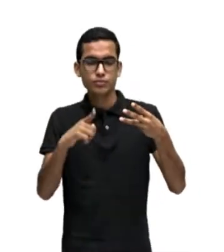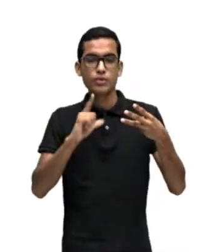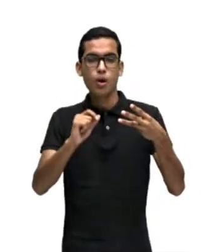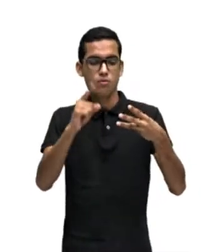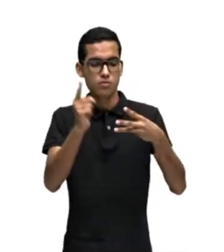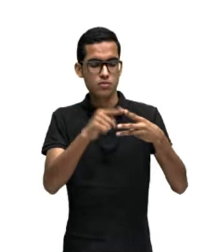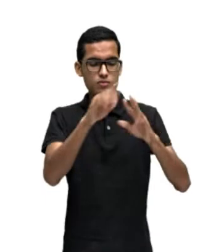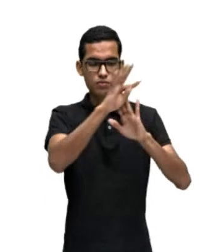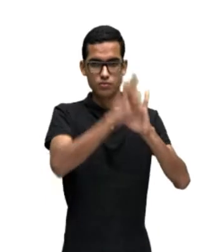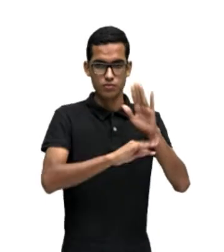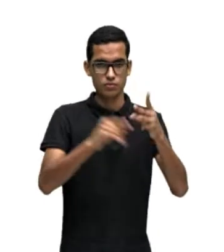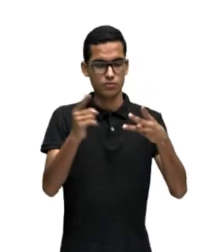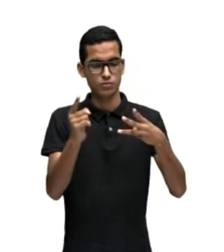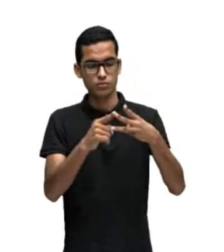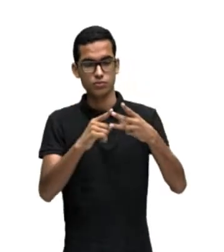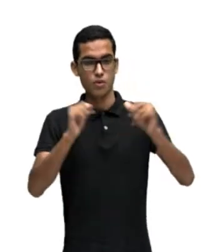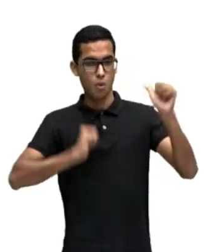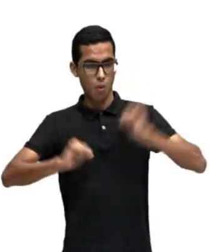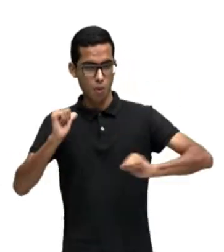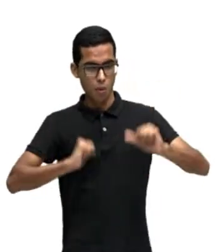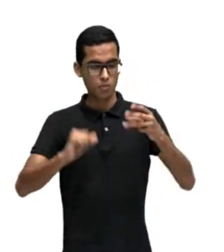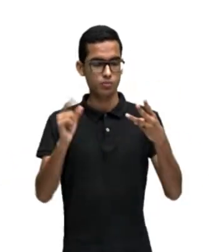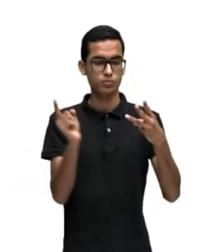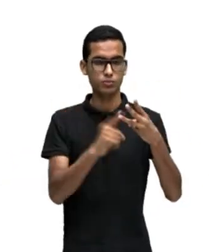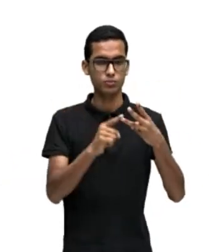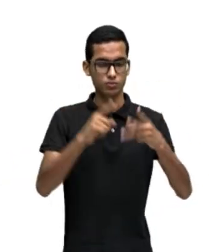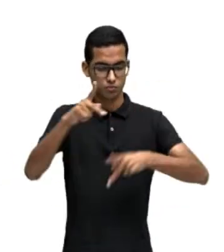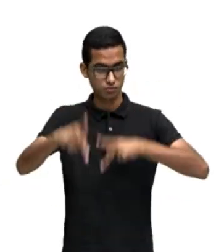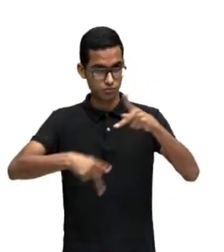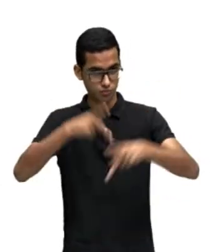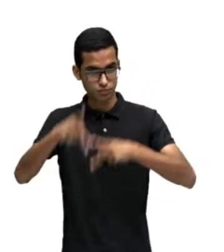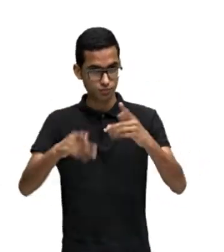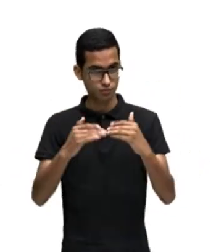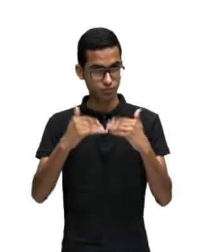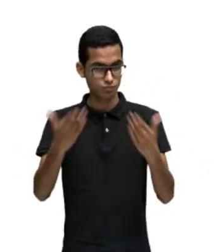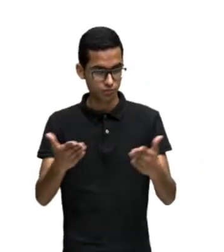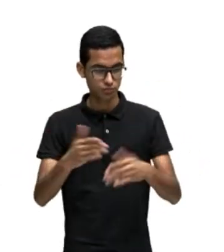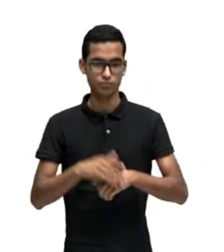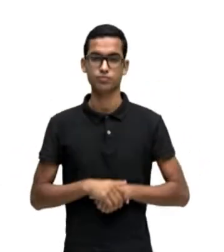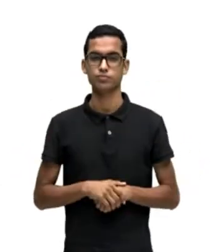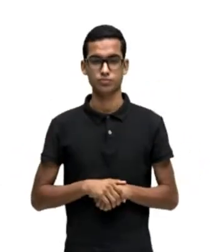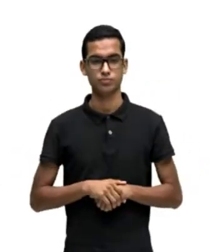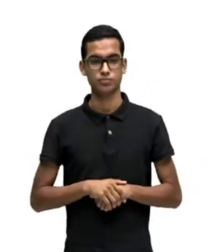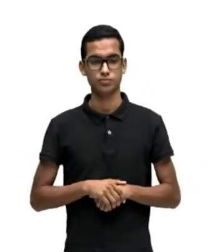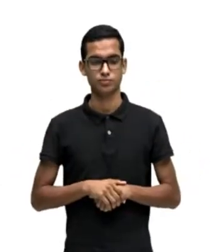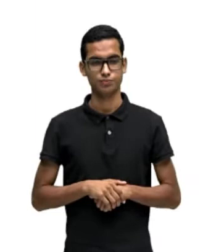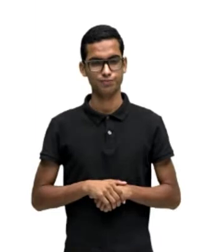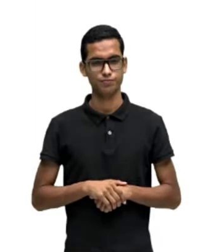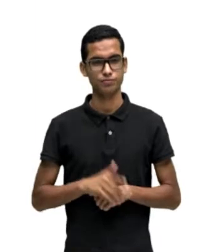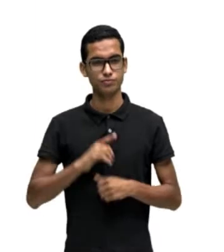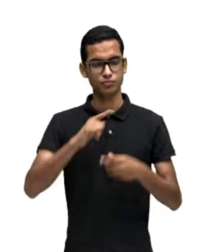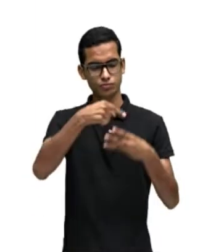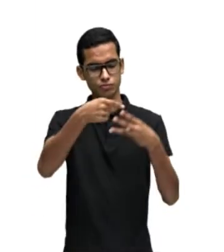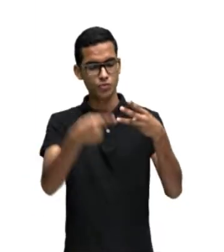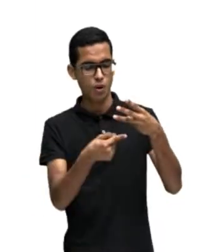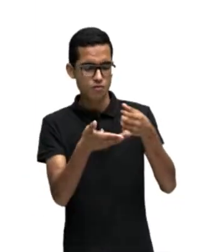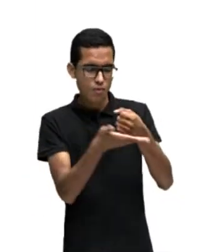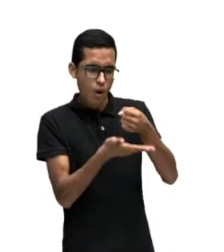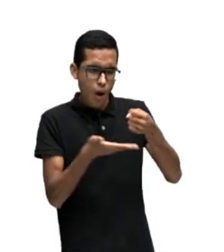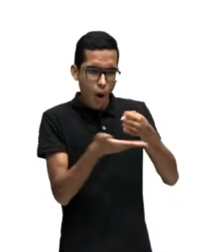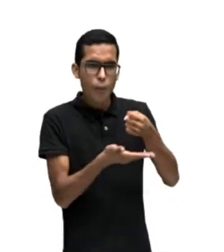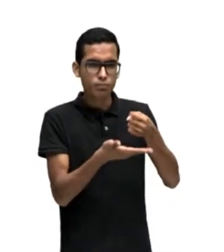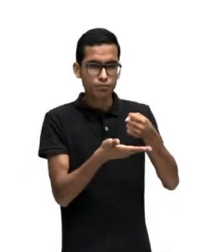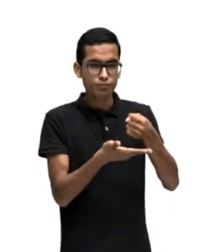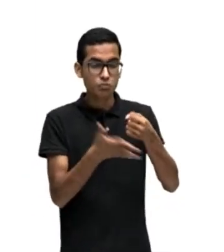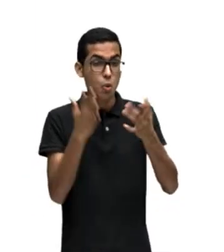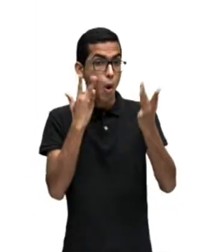o ator e o público. Exatamente, tríade são esses 3 elementos. O